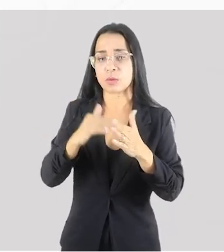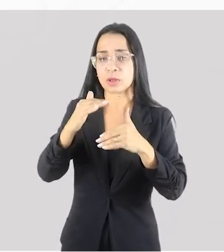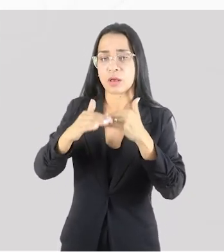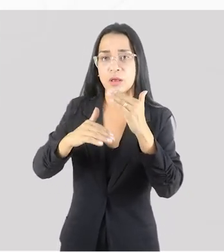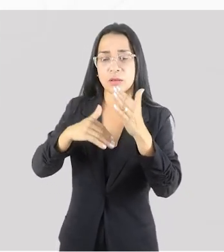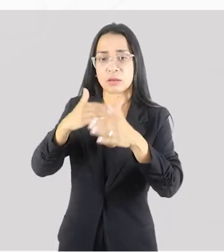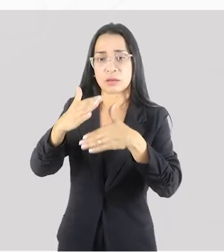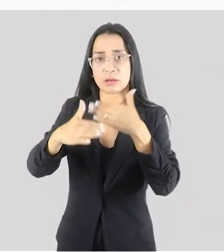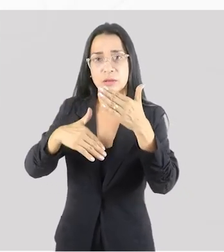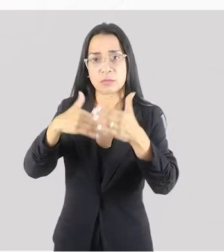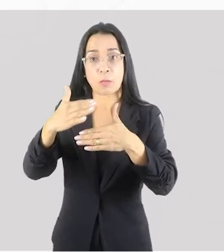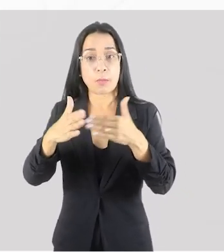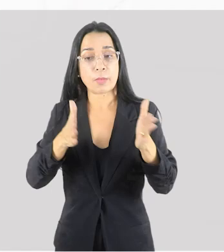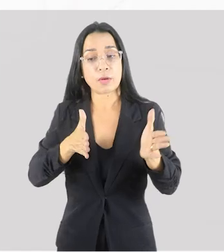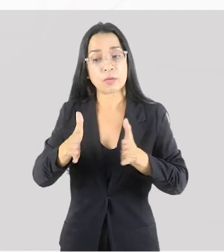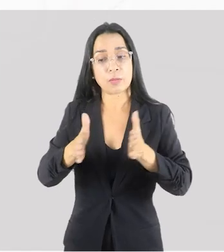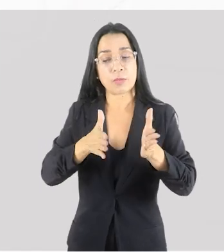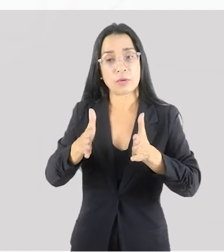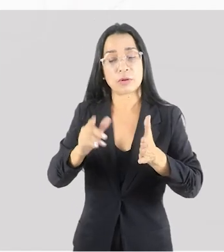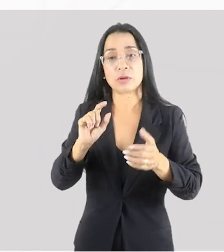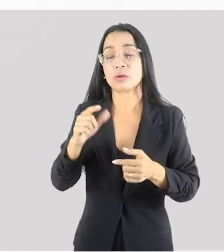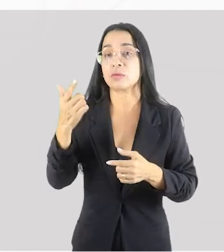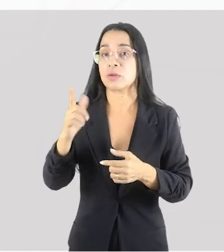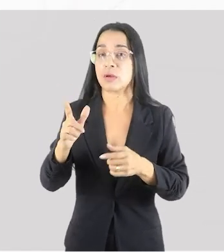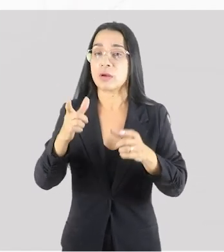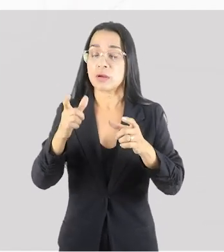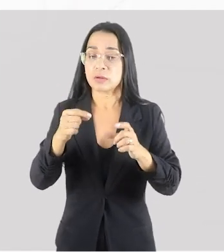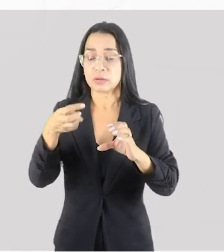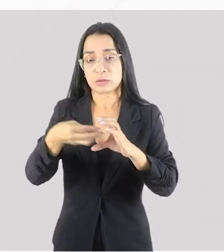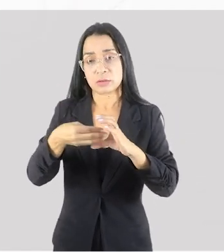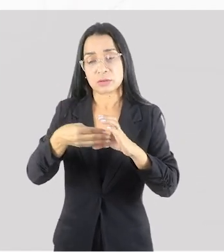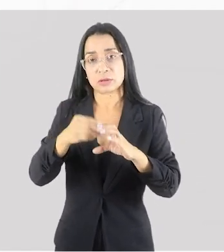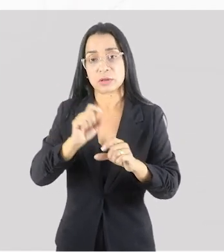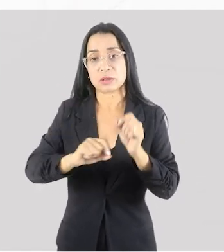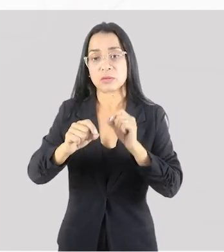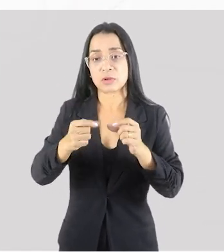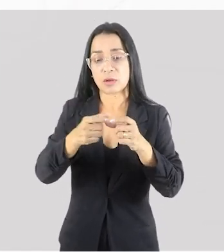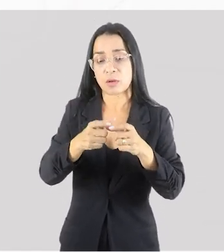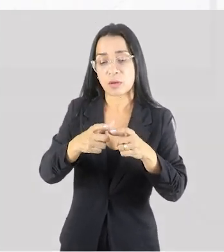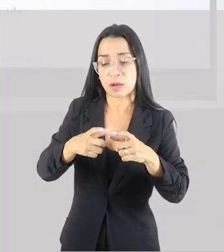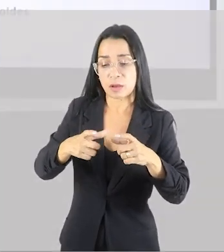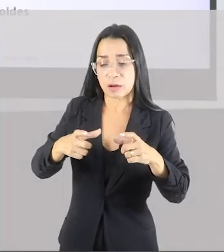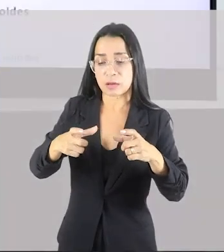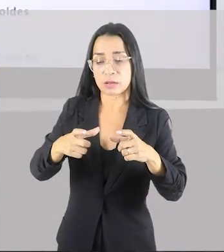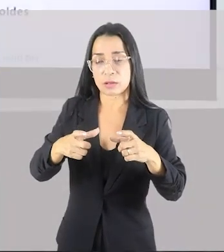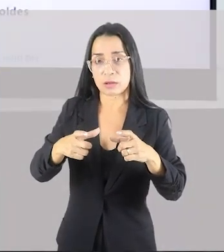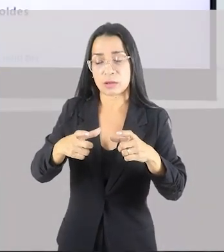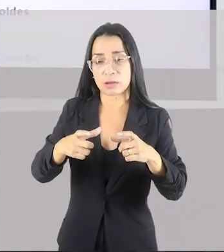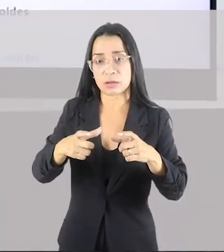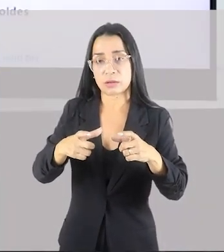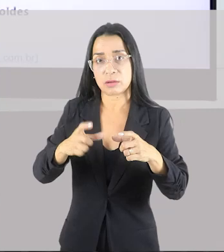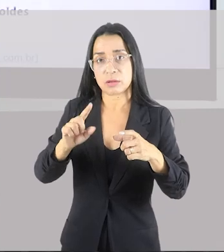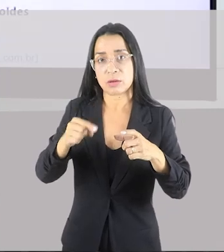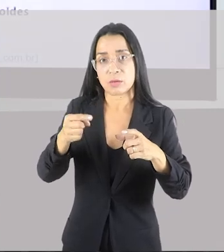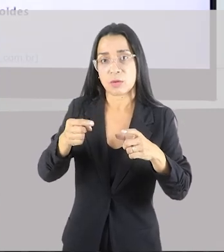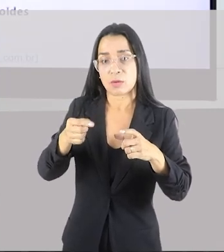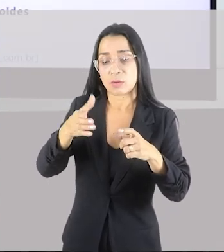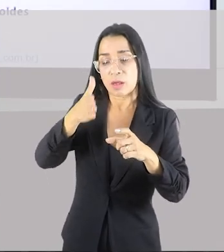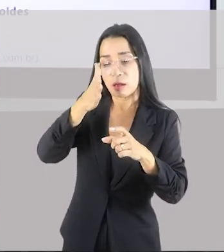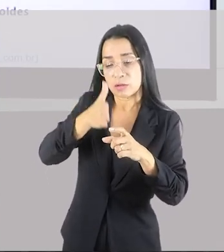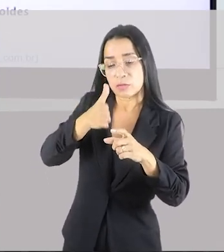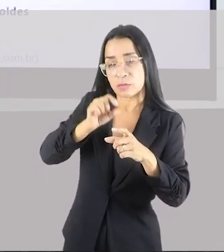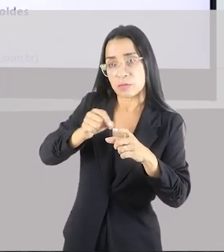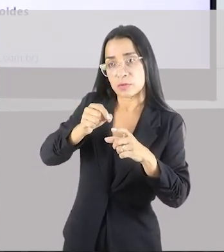de etapas onde essa célula, ela vai crescer mais um pouco, ela vai dividir o